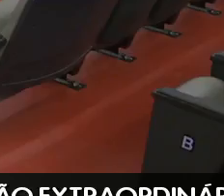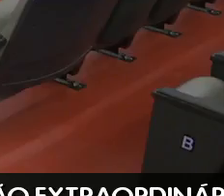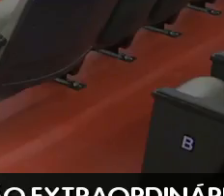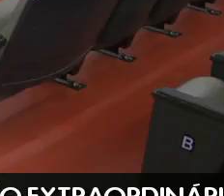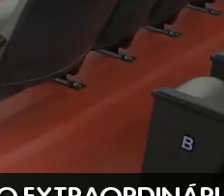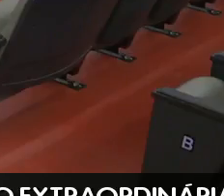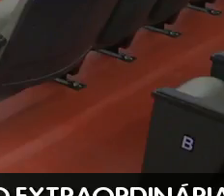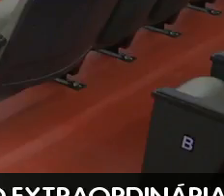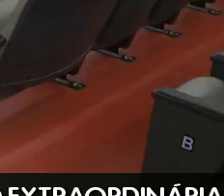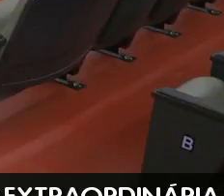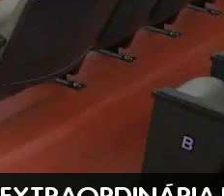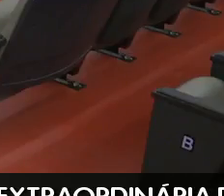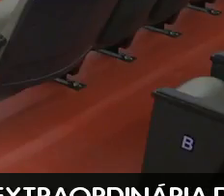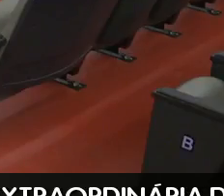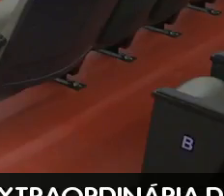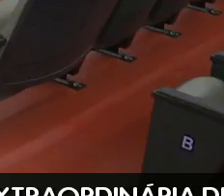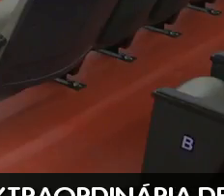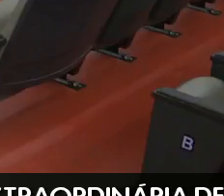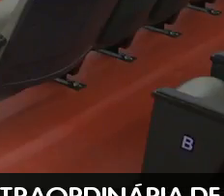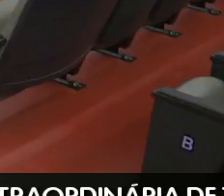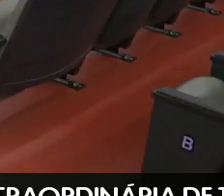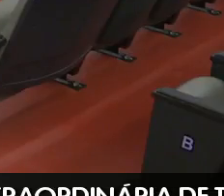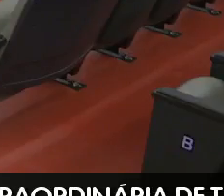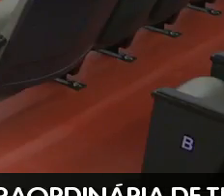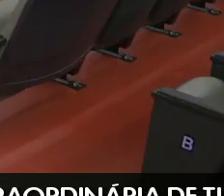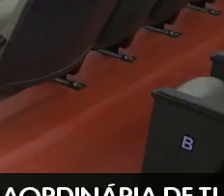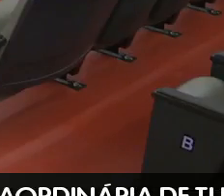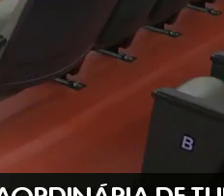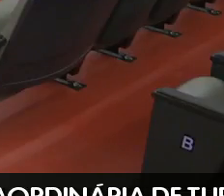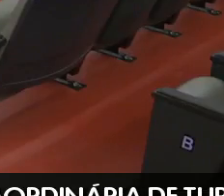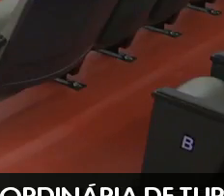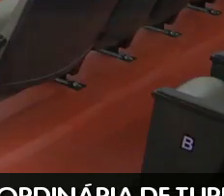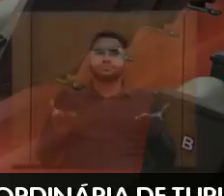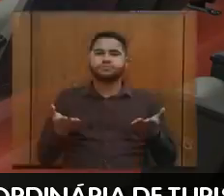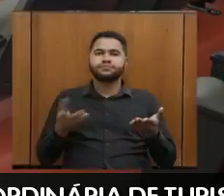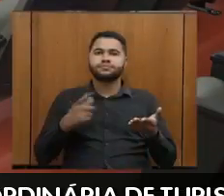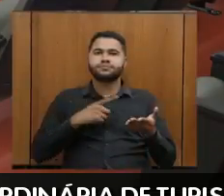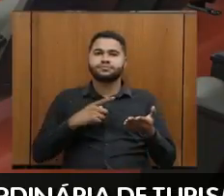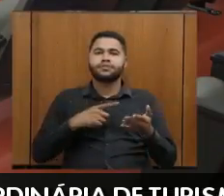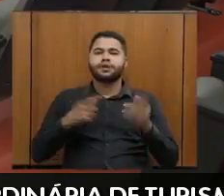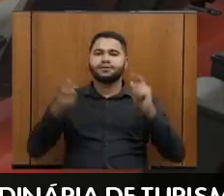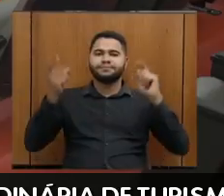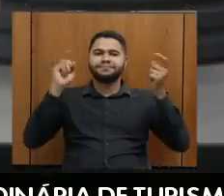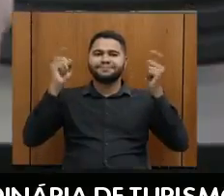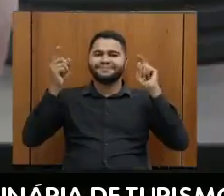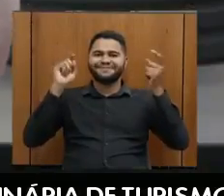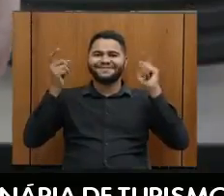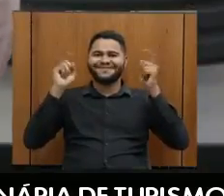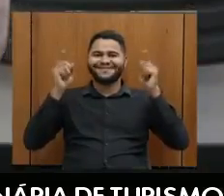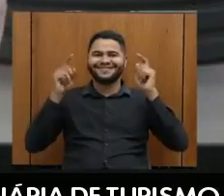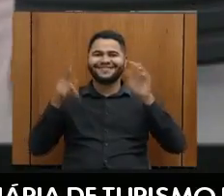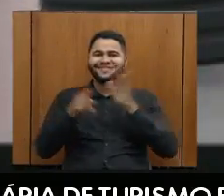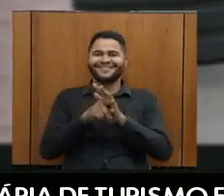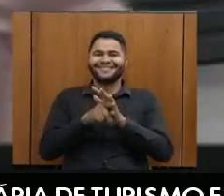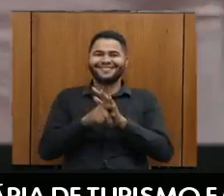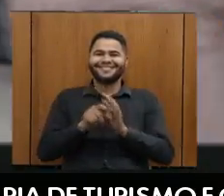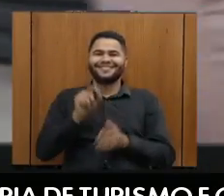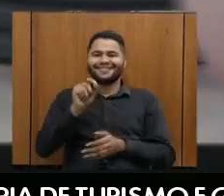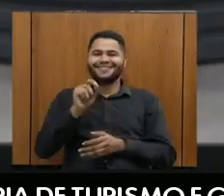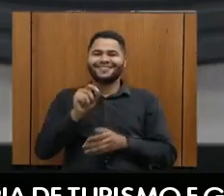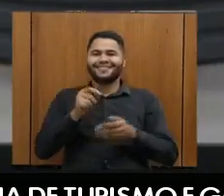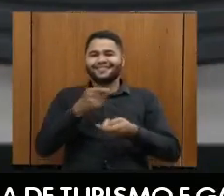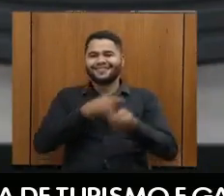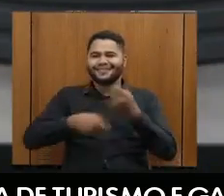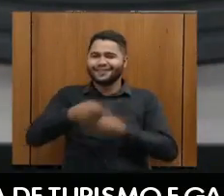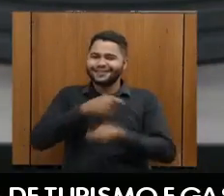solicita sua subscrição. Finalidade da reunião. Esta reunião se destina a prestar informações sobre a